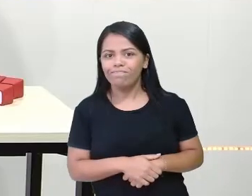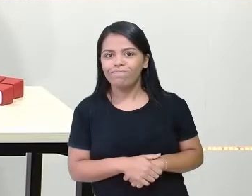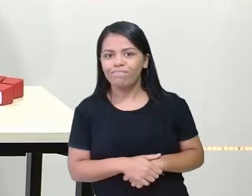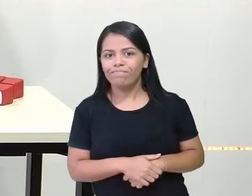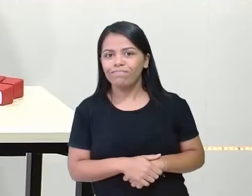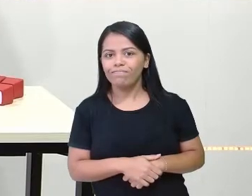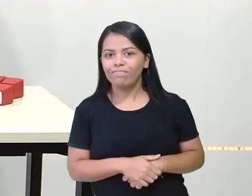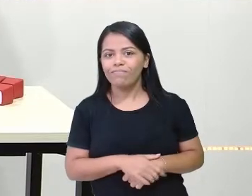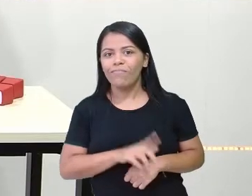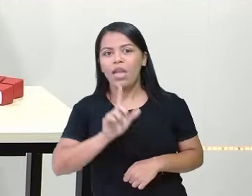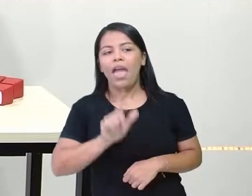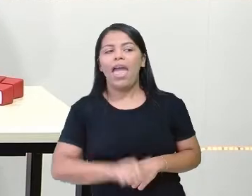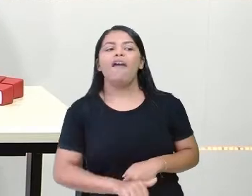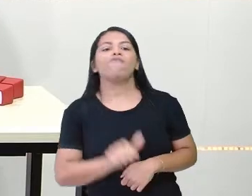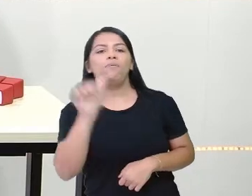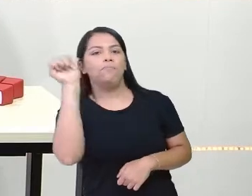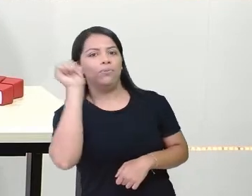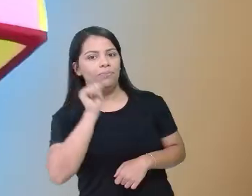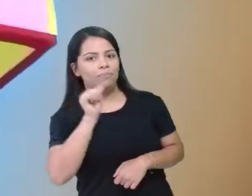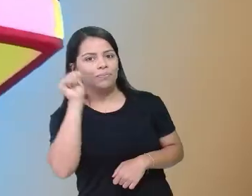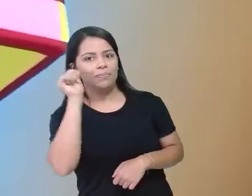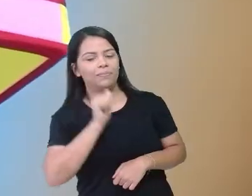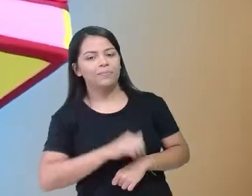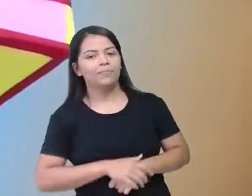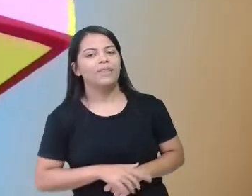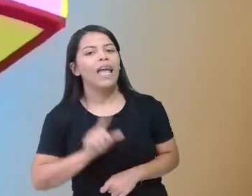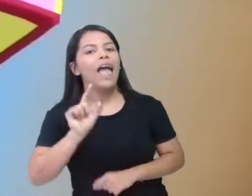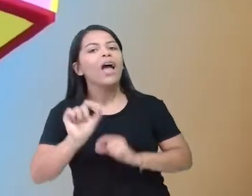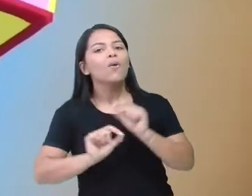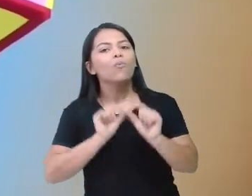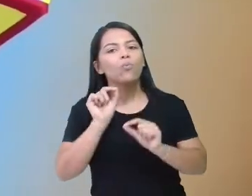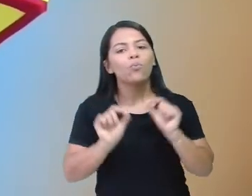E é feminino. É uma?